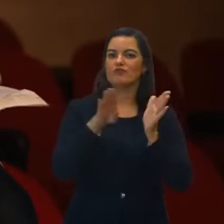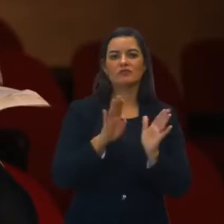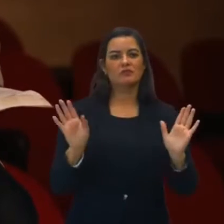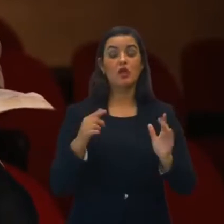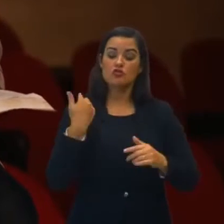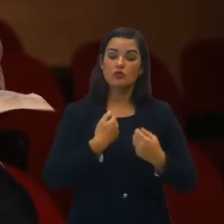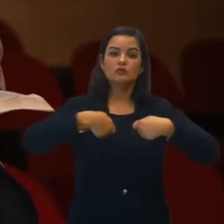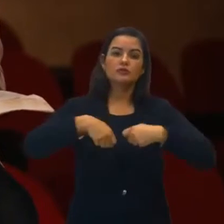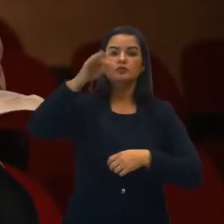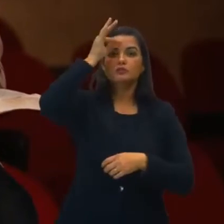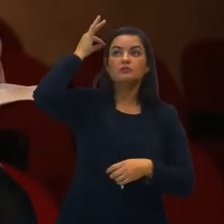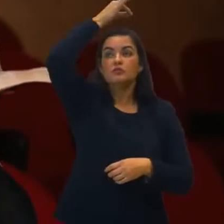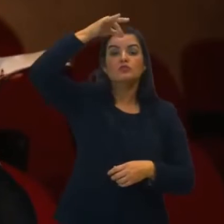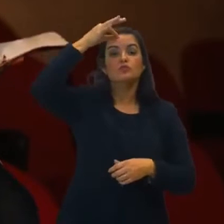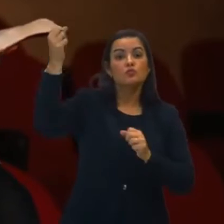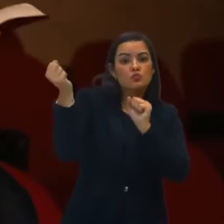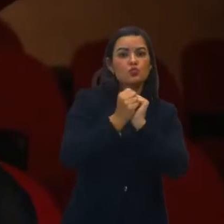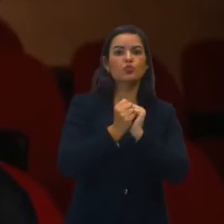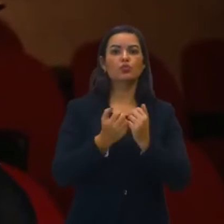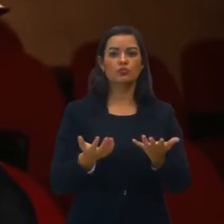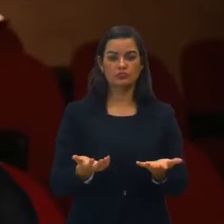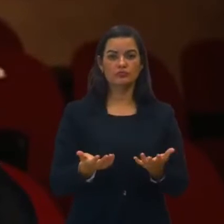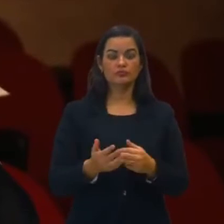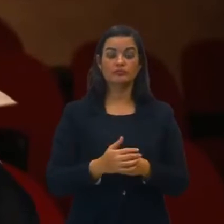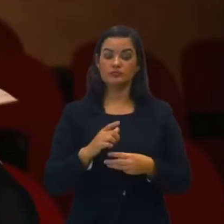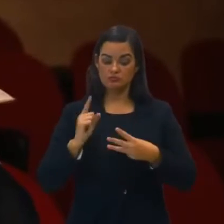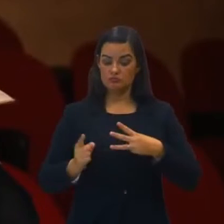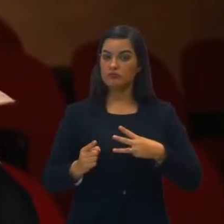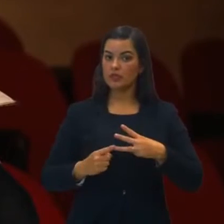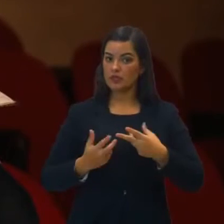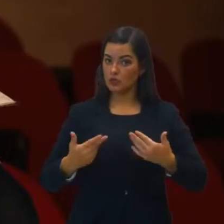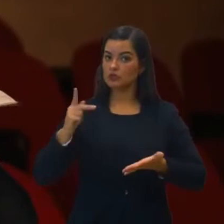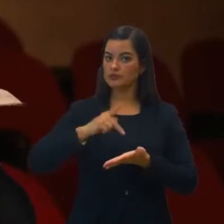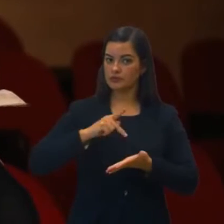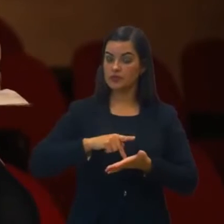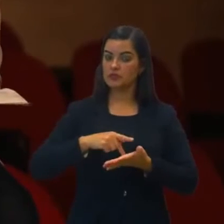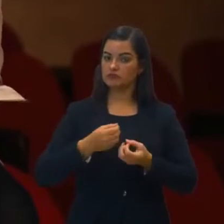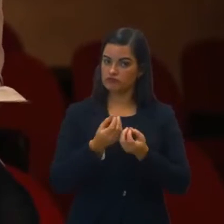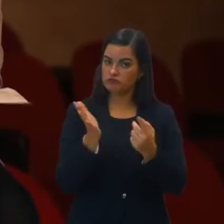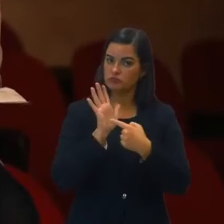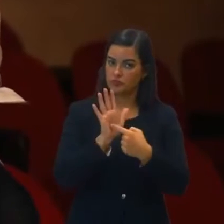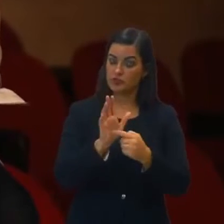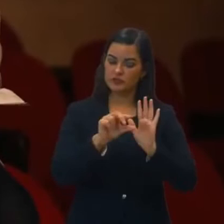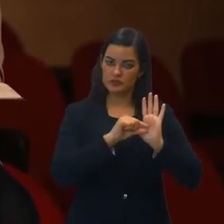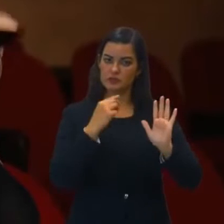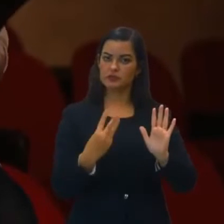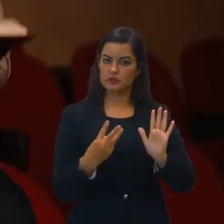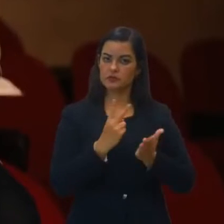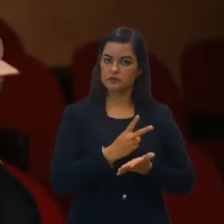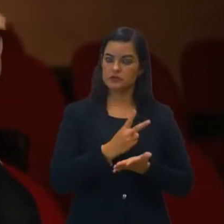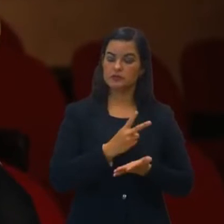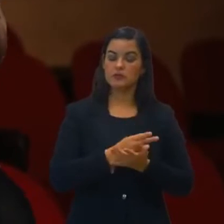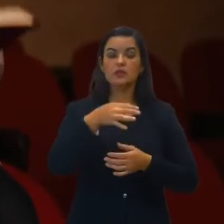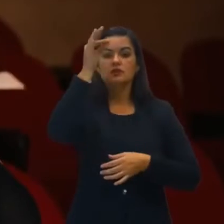Santo. Mas há uma terceira verdade nesse texto que eu quero trazer, que está no versículo 3 ainda. É que